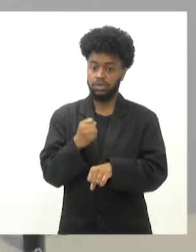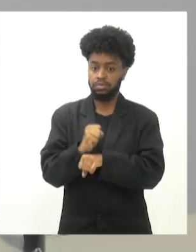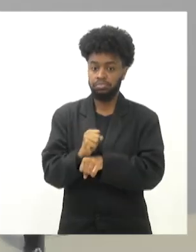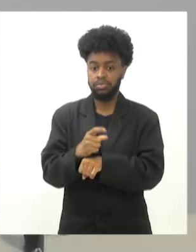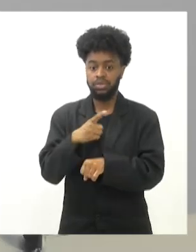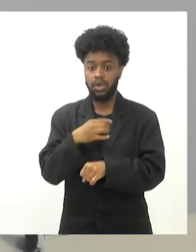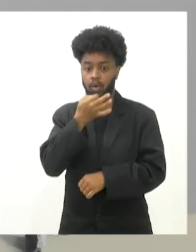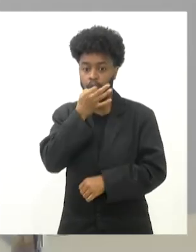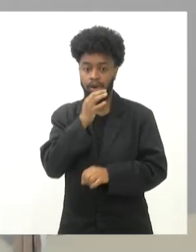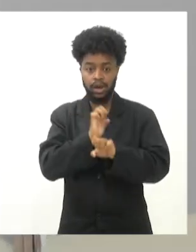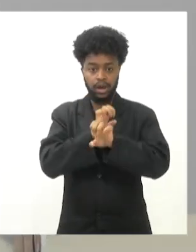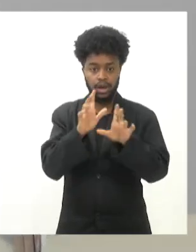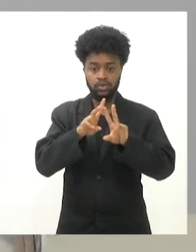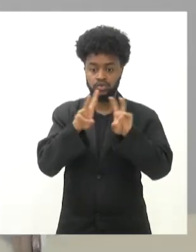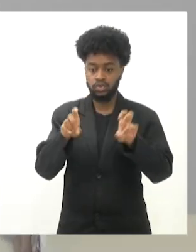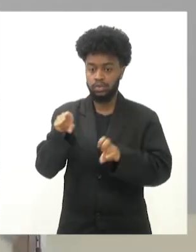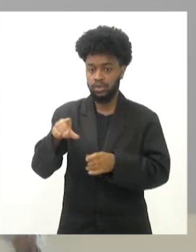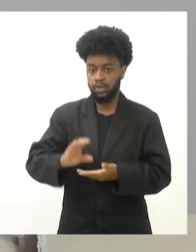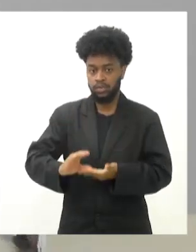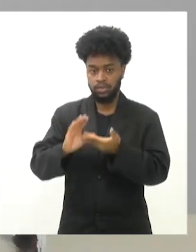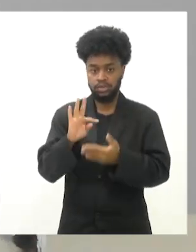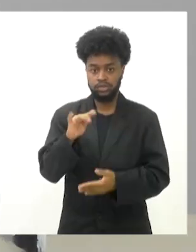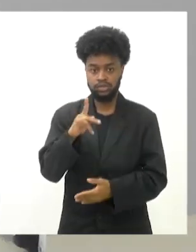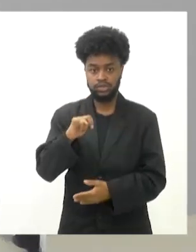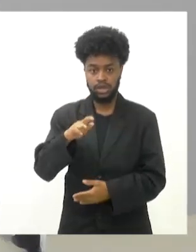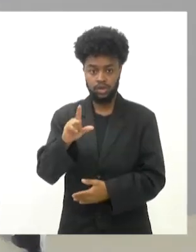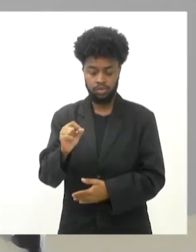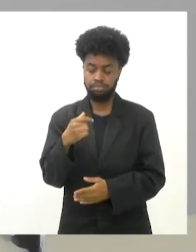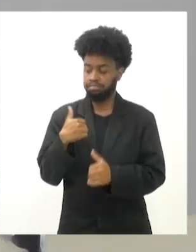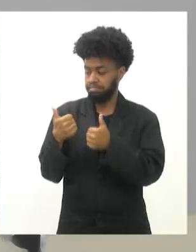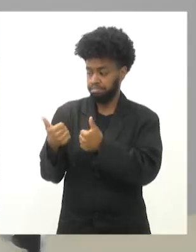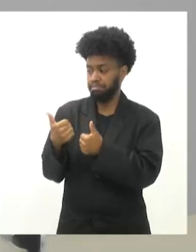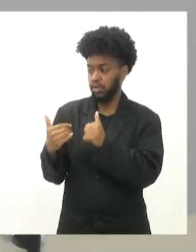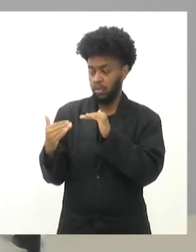claro sobre o conselheiro Thiago Pampolha. Perfeito, eu estou de acordo.